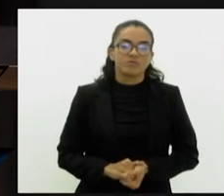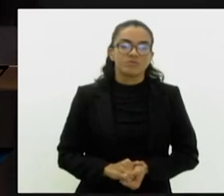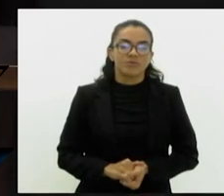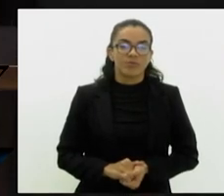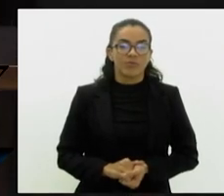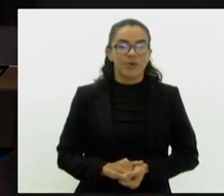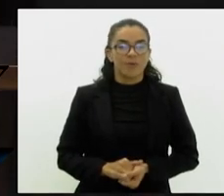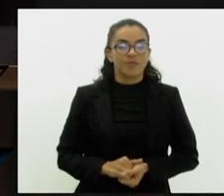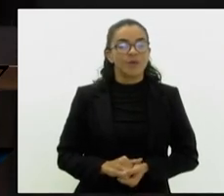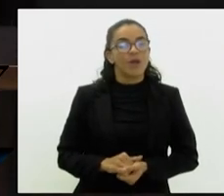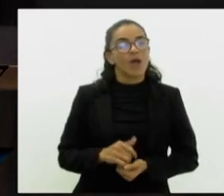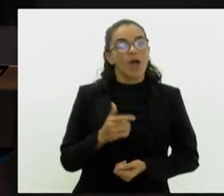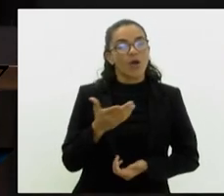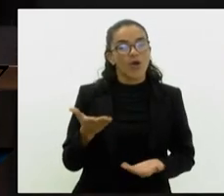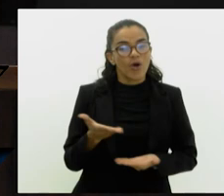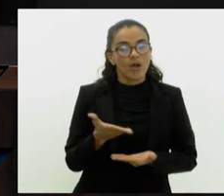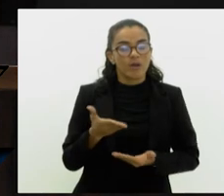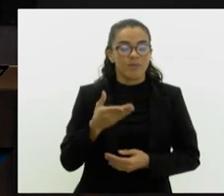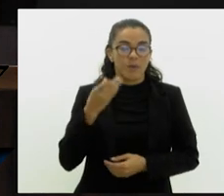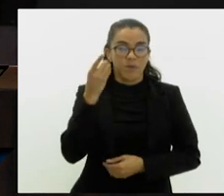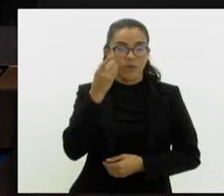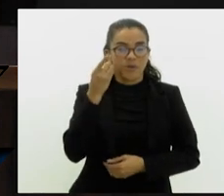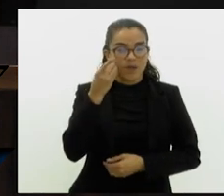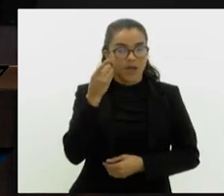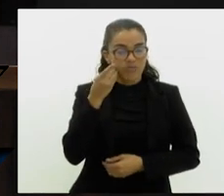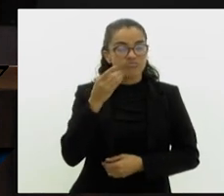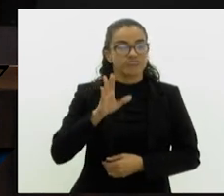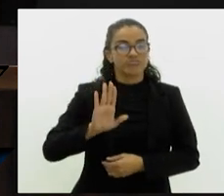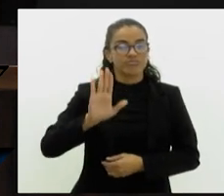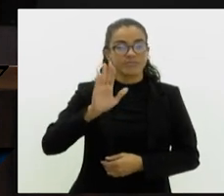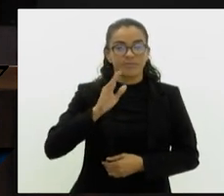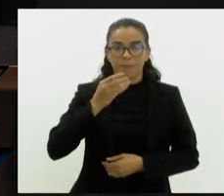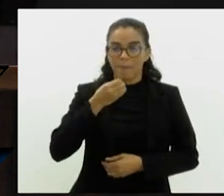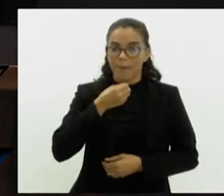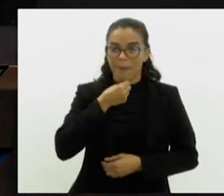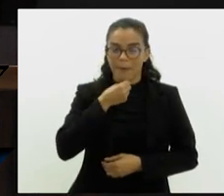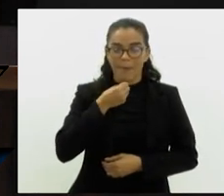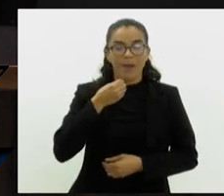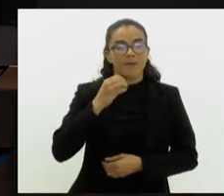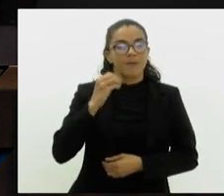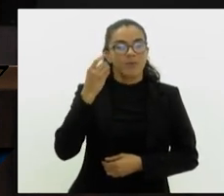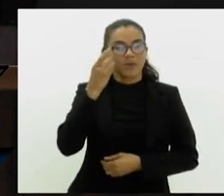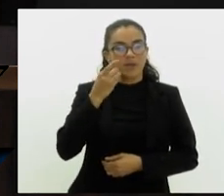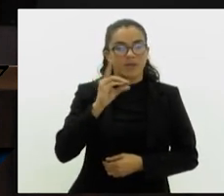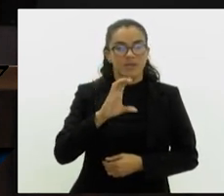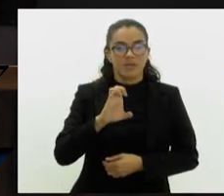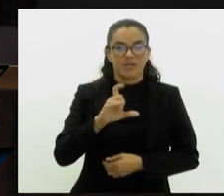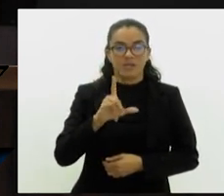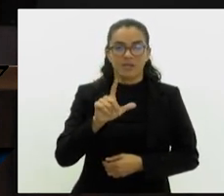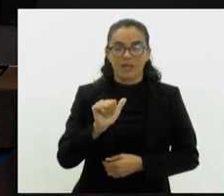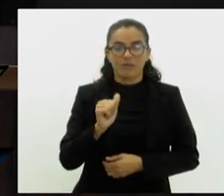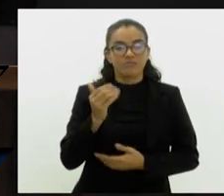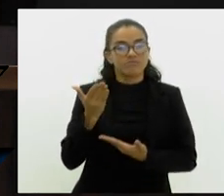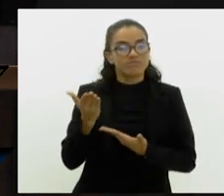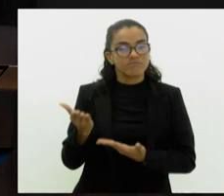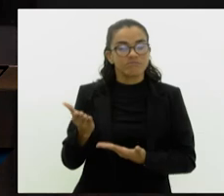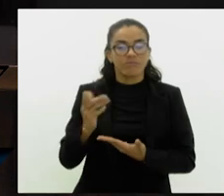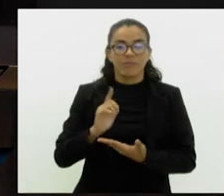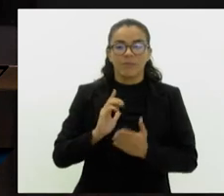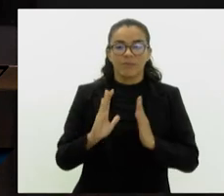próxima oradora inscrita é a nobre deputada Célia Jordão vossa excelência